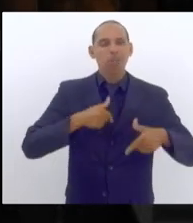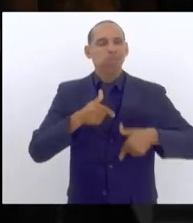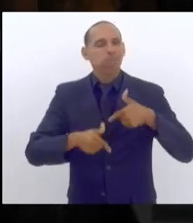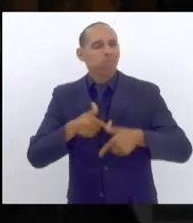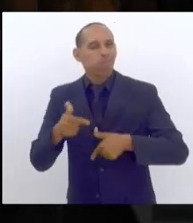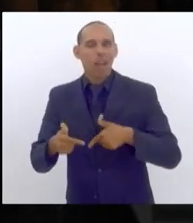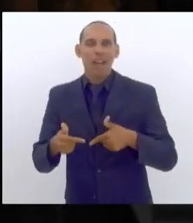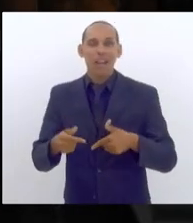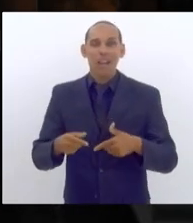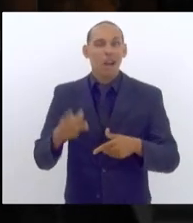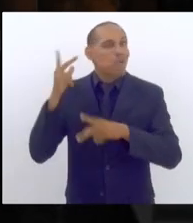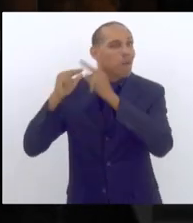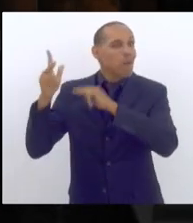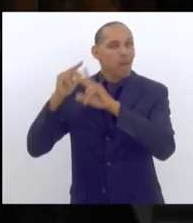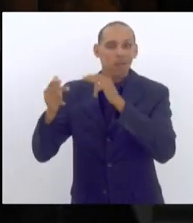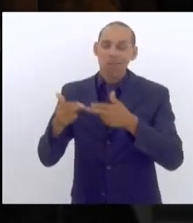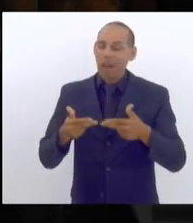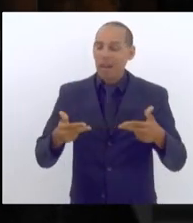a cortar um cabelo.